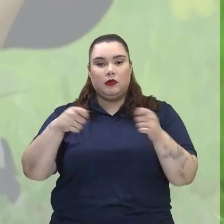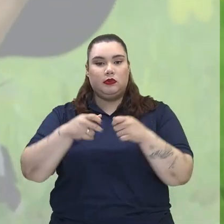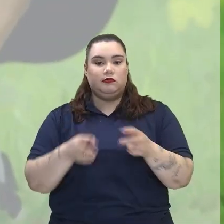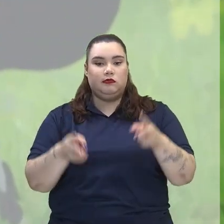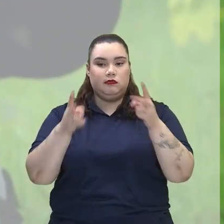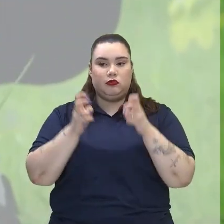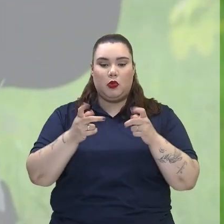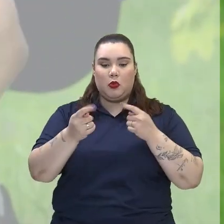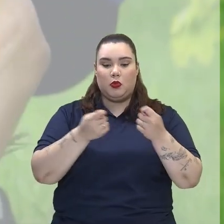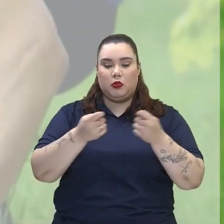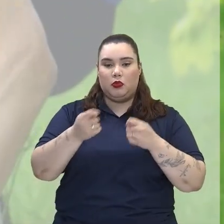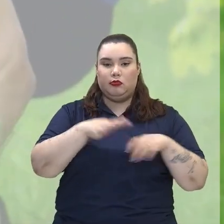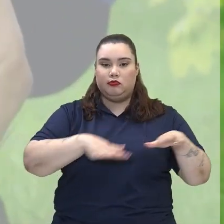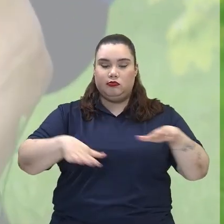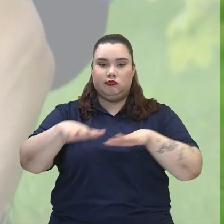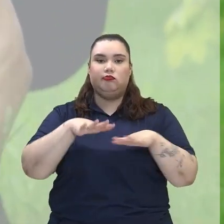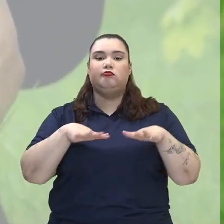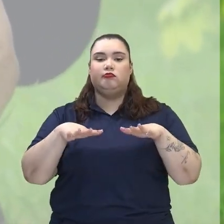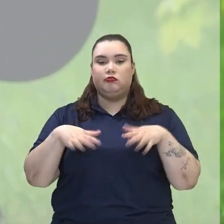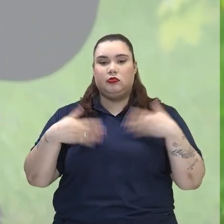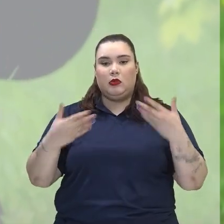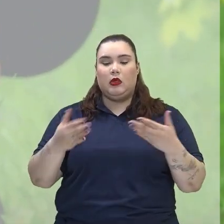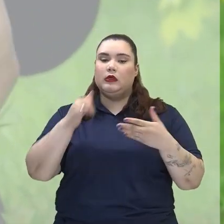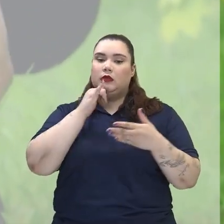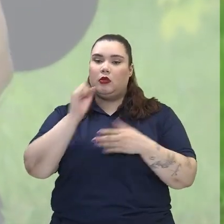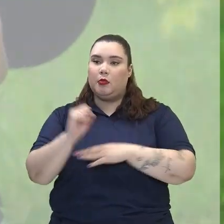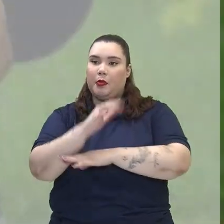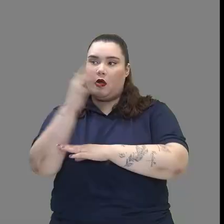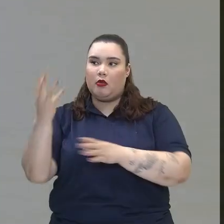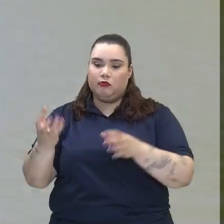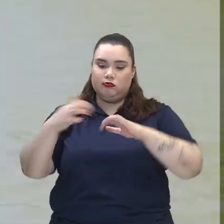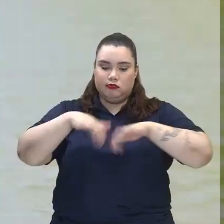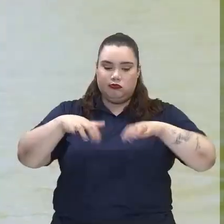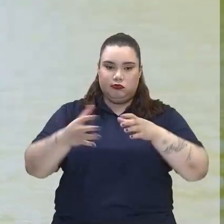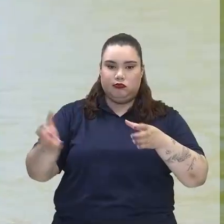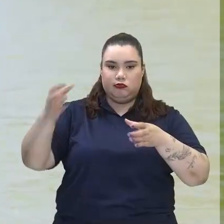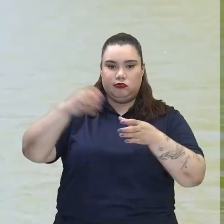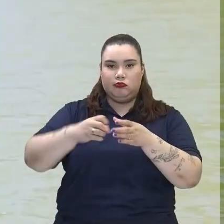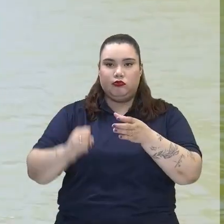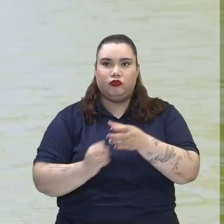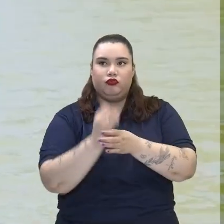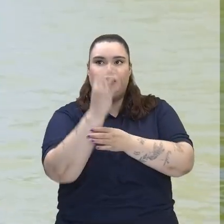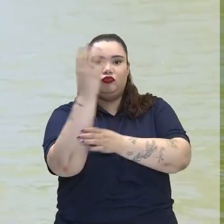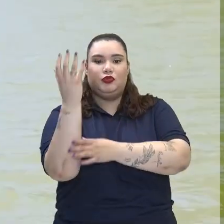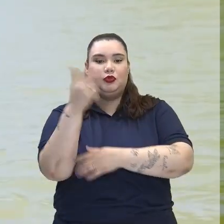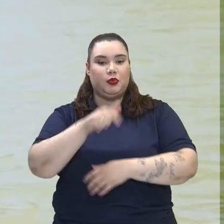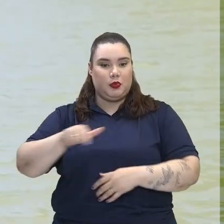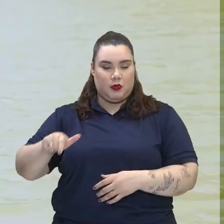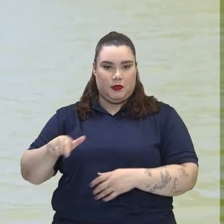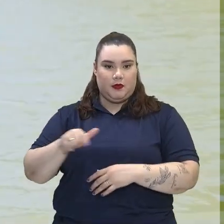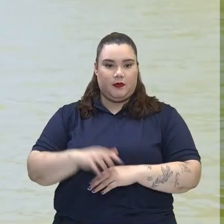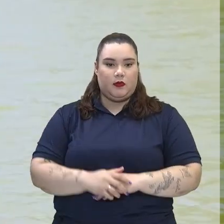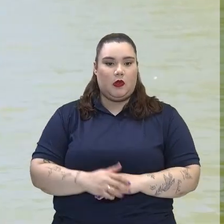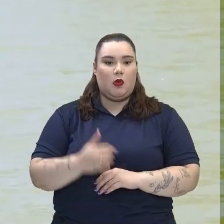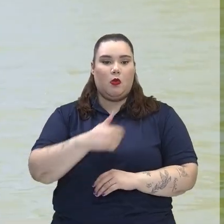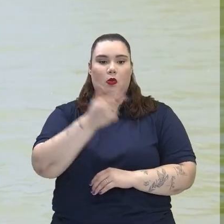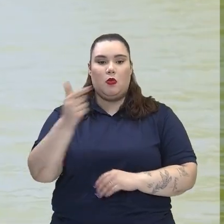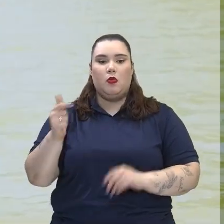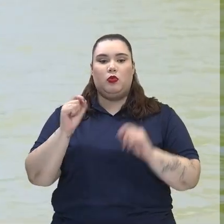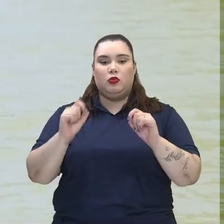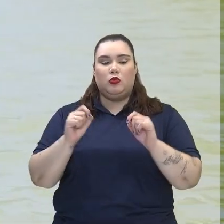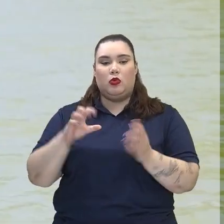manejo florestal sustentável, com replantio e proteção da fauna. Reservas de desenvolvimento sustentável